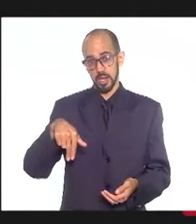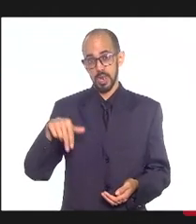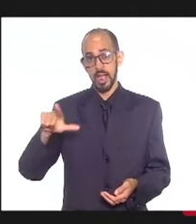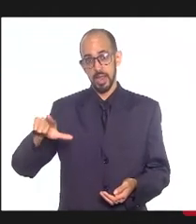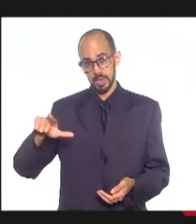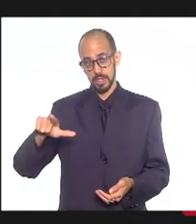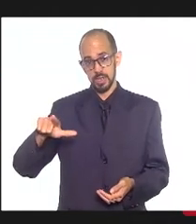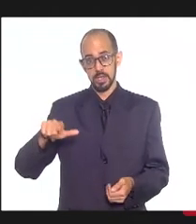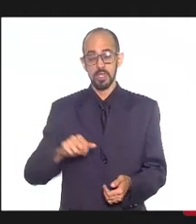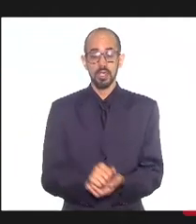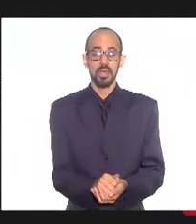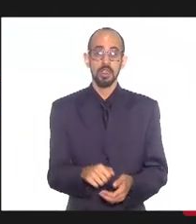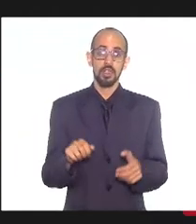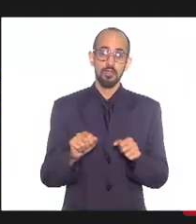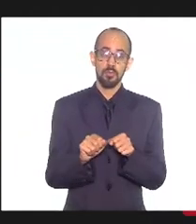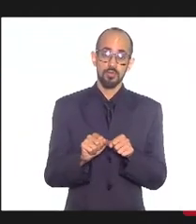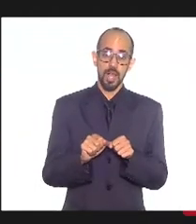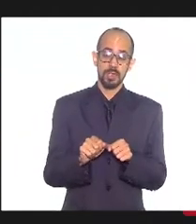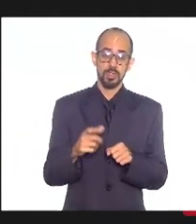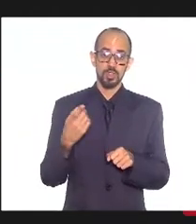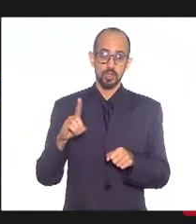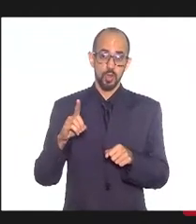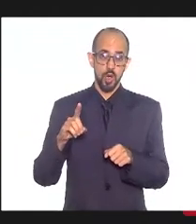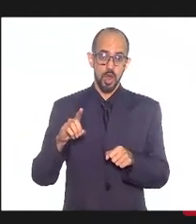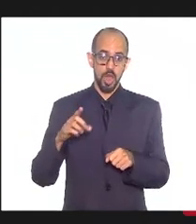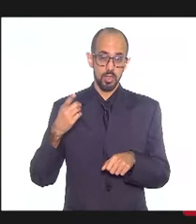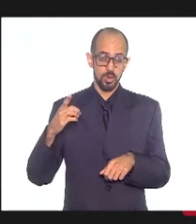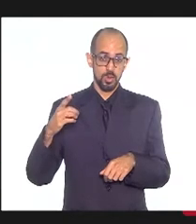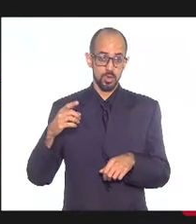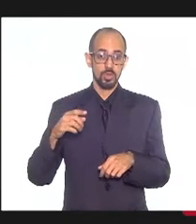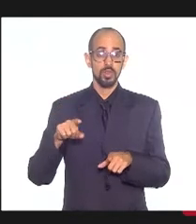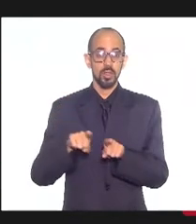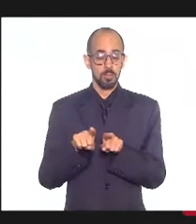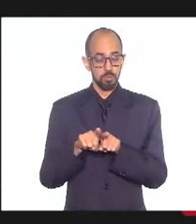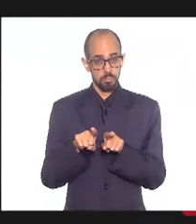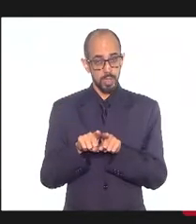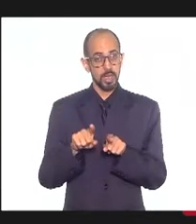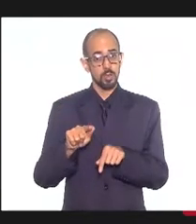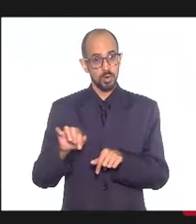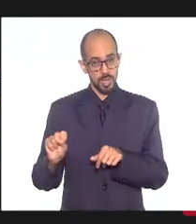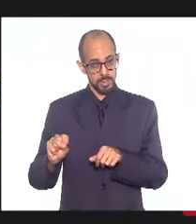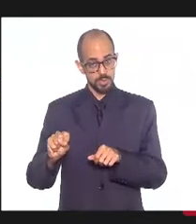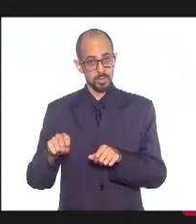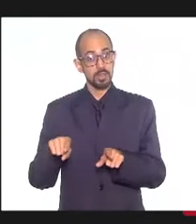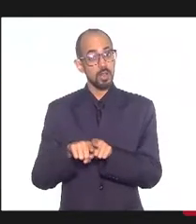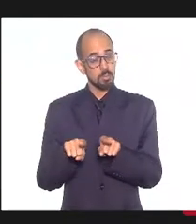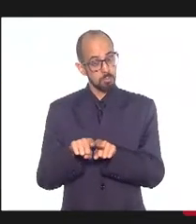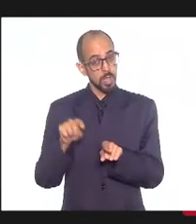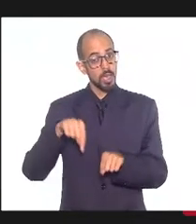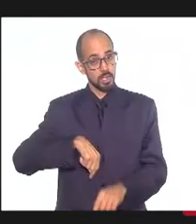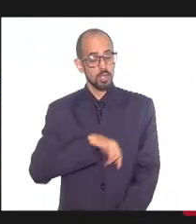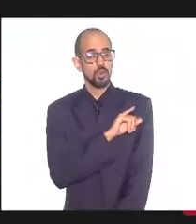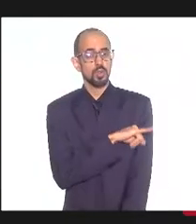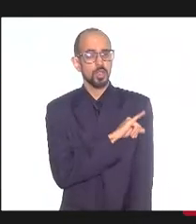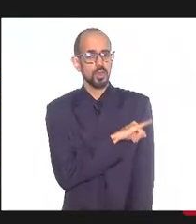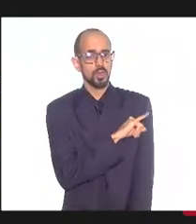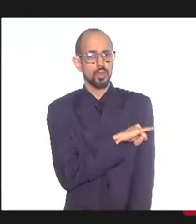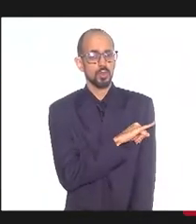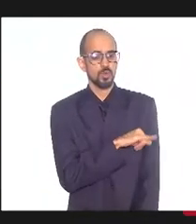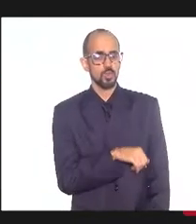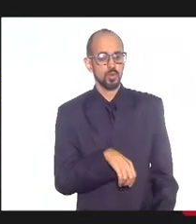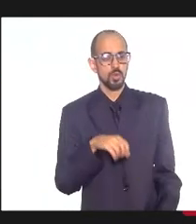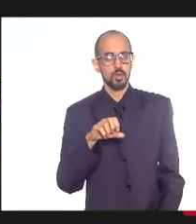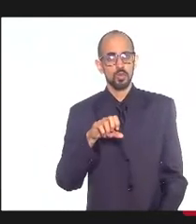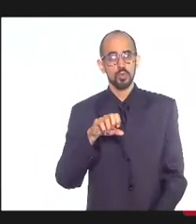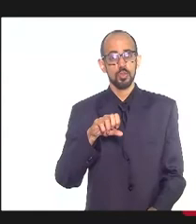dolarizando esse gás. Isso repercutiria na tarifa final, inclusive do Rio de Janeiro, inclusive de toda a região sudeste, ao